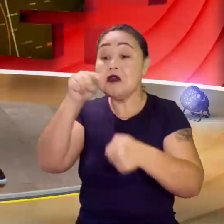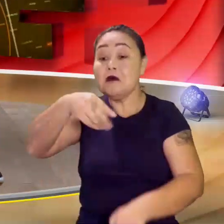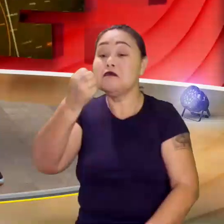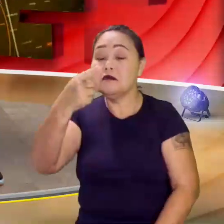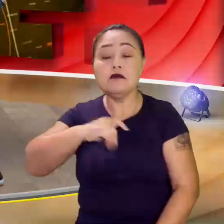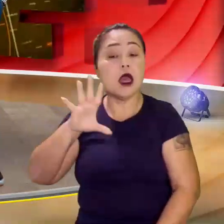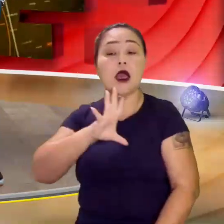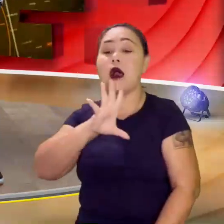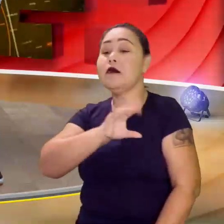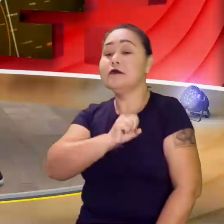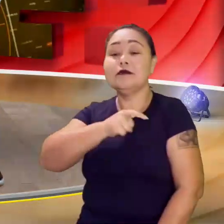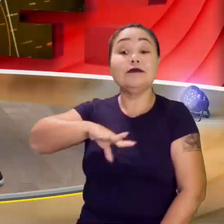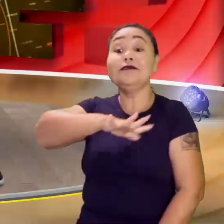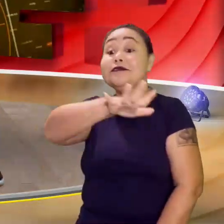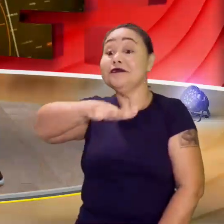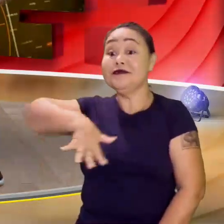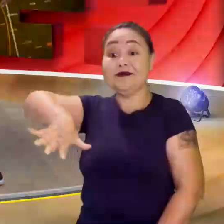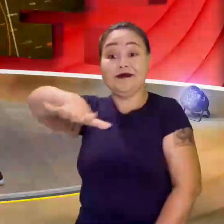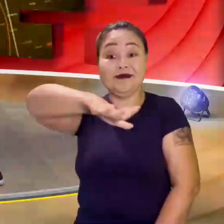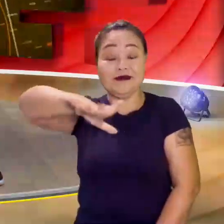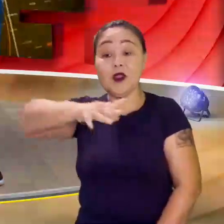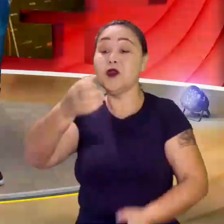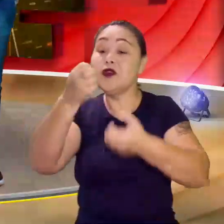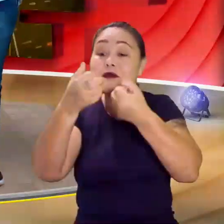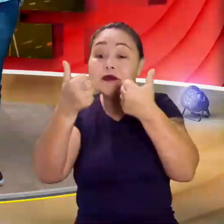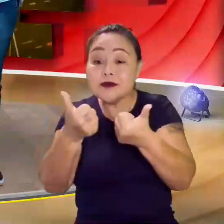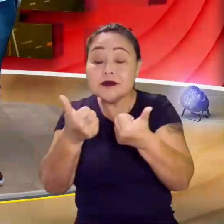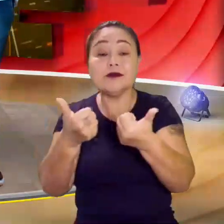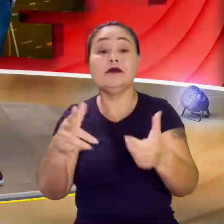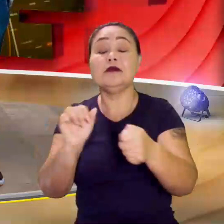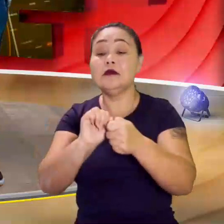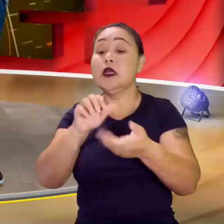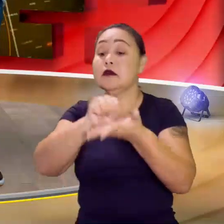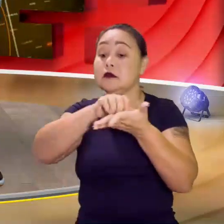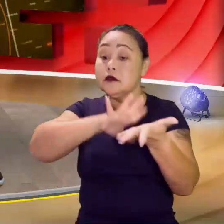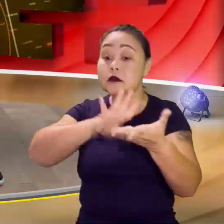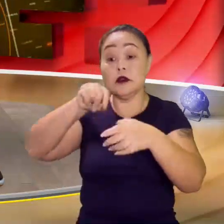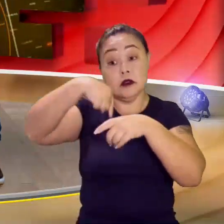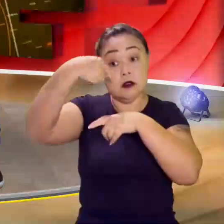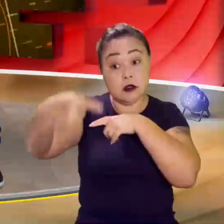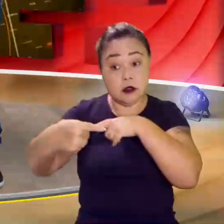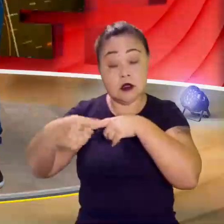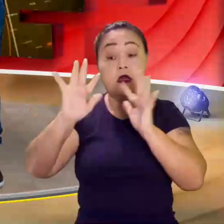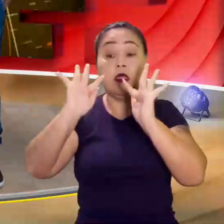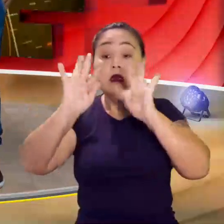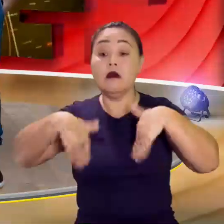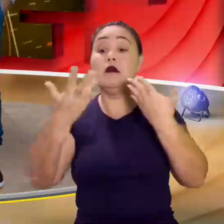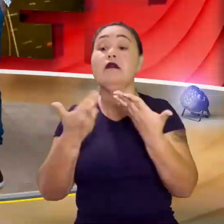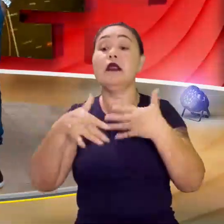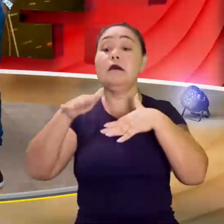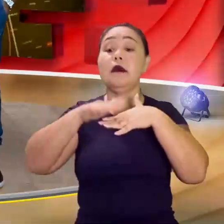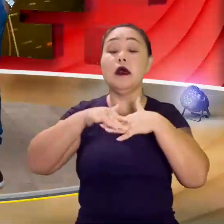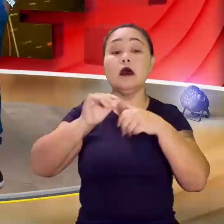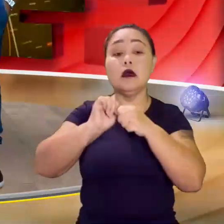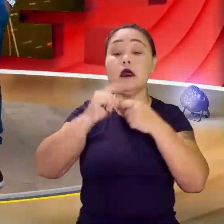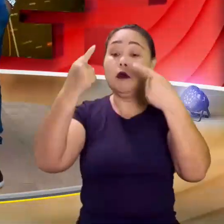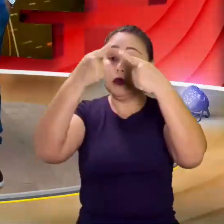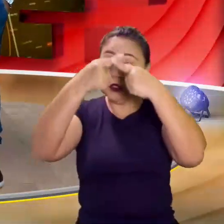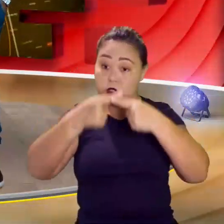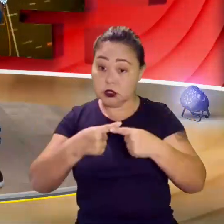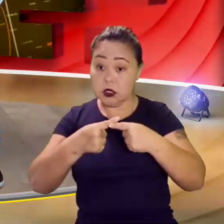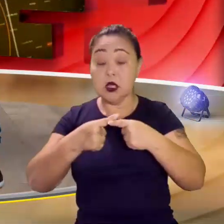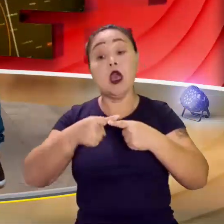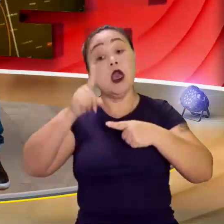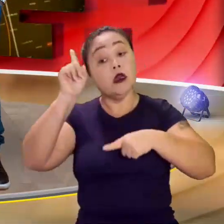Estou amando tudo isso aqui. Que bom. E assim, ó, a nossa atividade extraclasse, que encerra a matemática, ela é uma gincana.